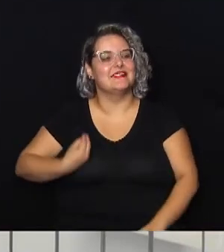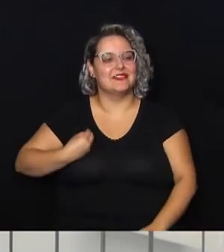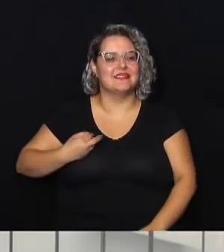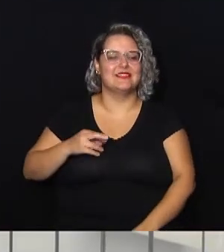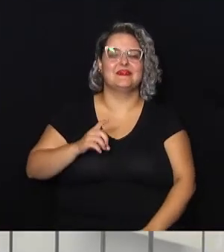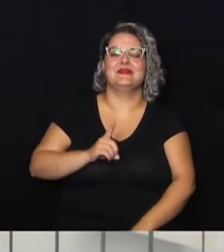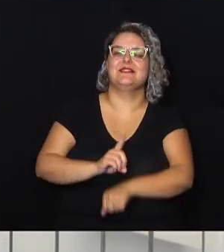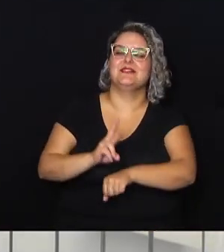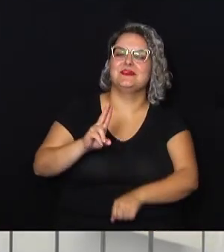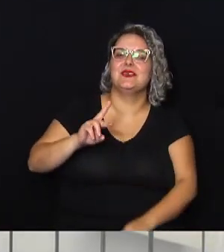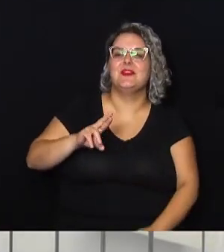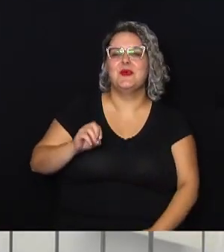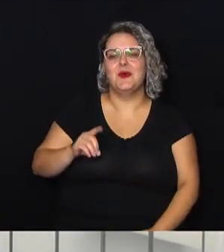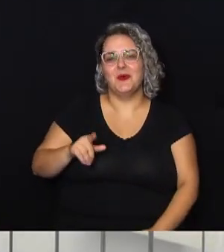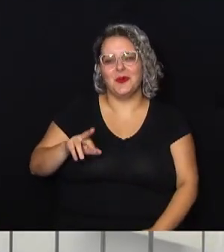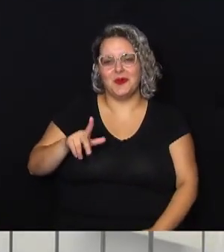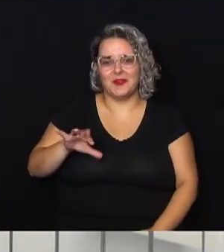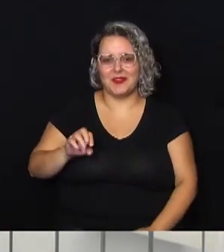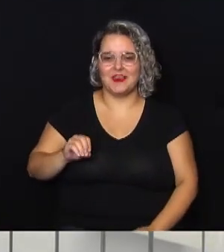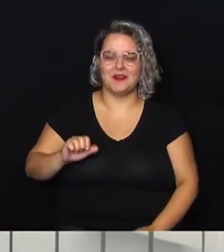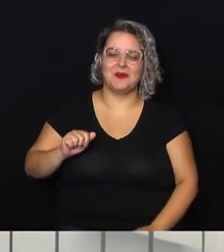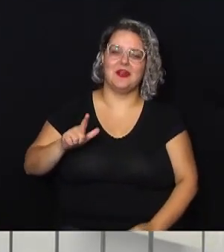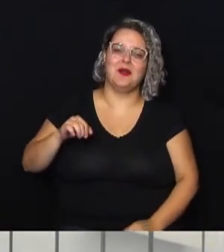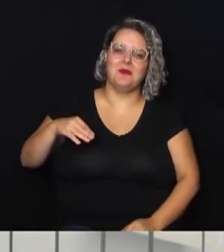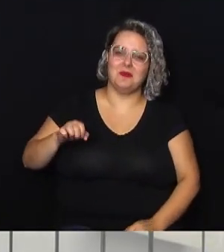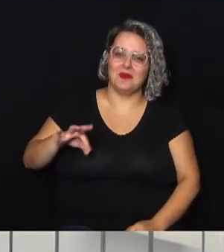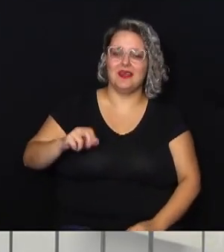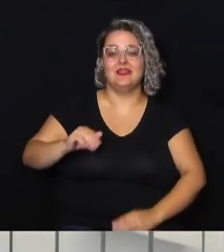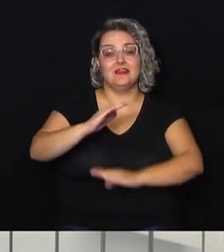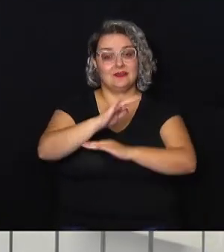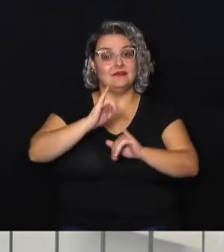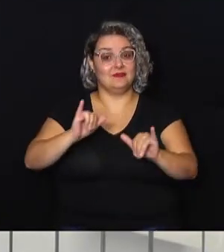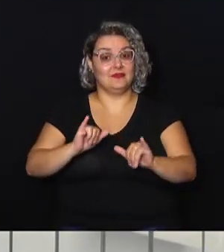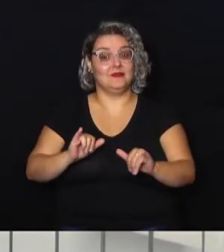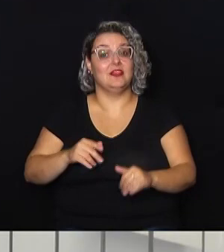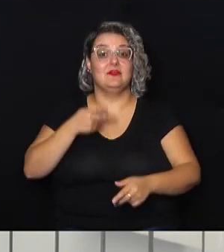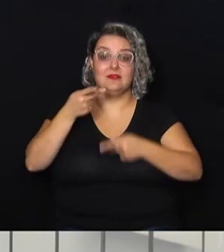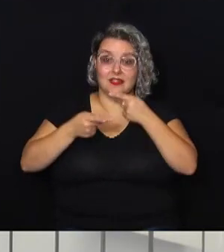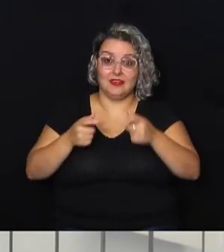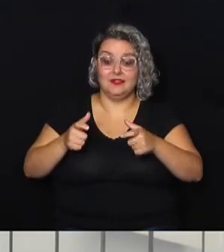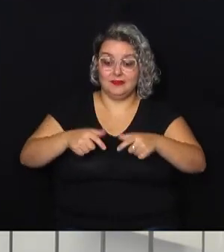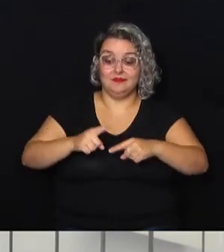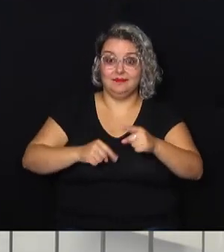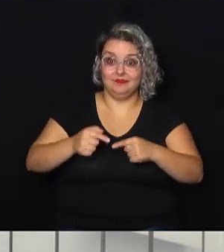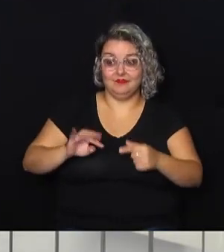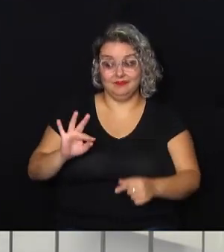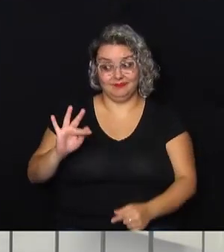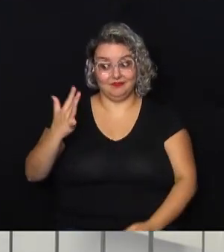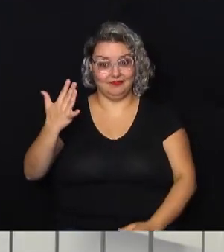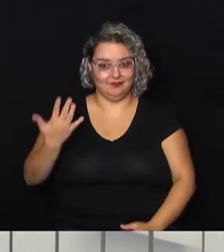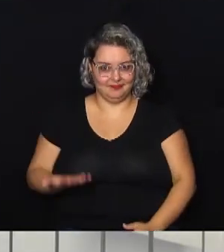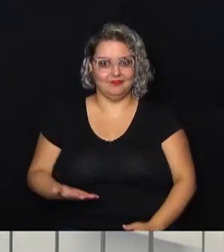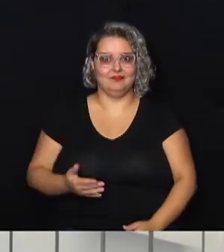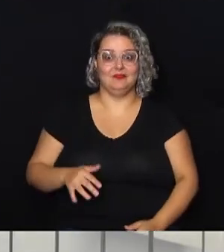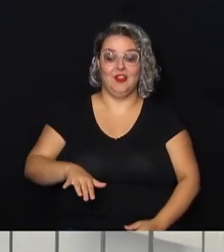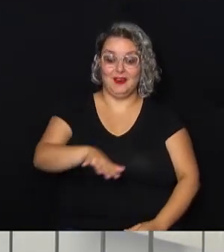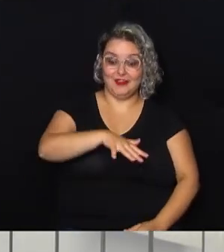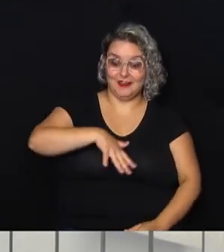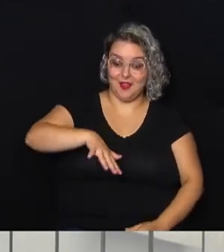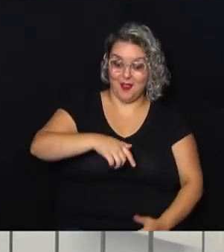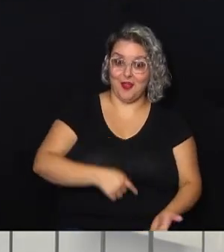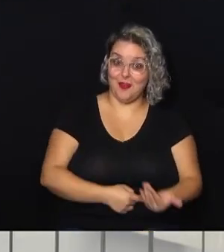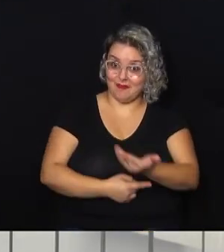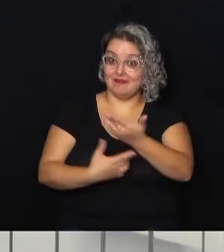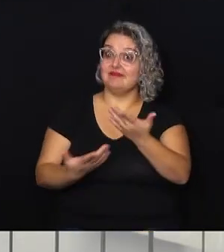Rodrigo Almeida aqui no nosso Câmara Notícia, falando sobre a pirataria digital com este mundo da tecnologia, né?